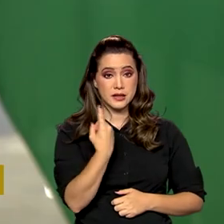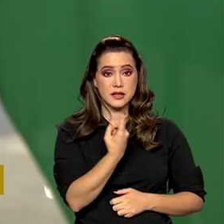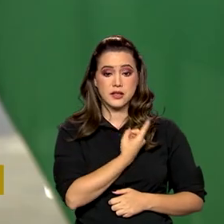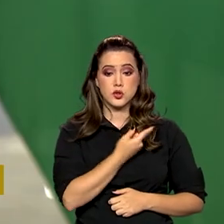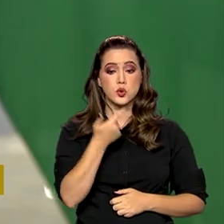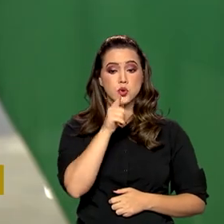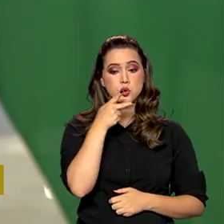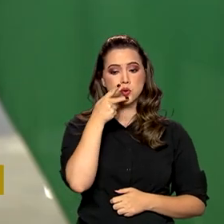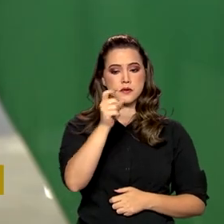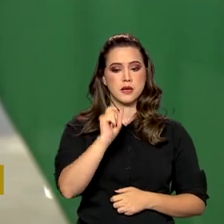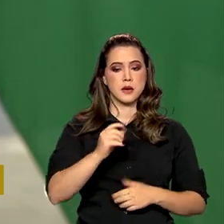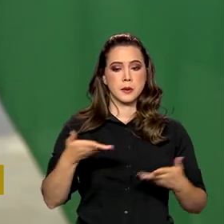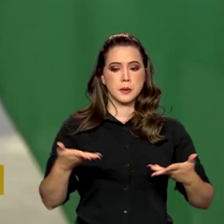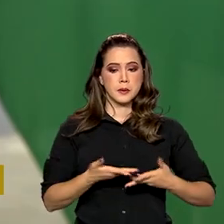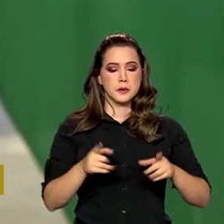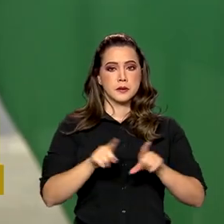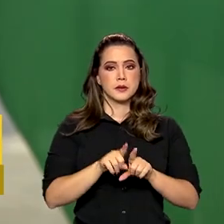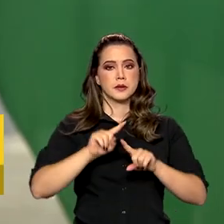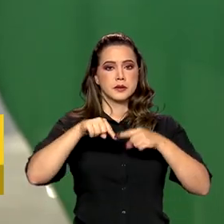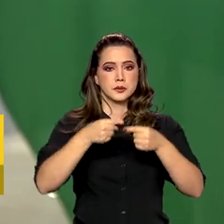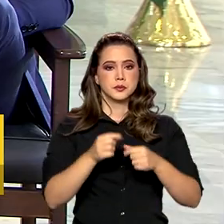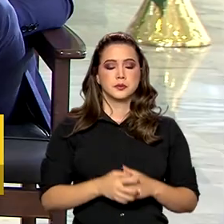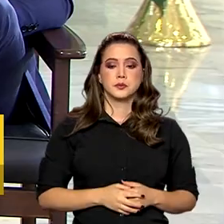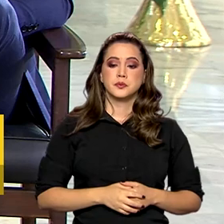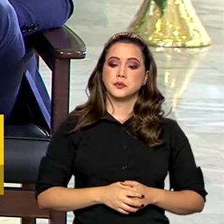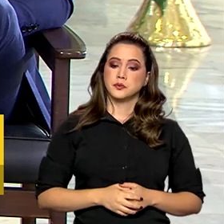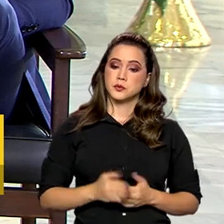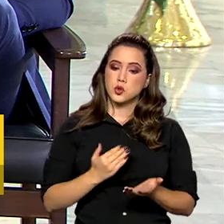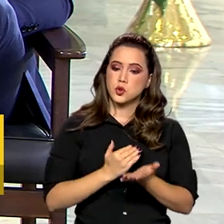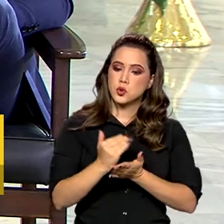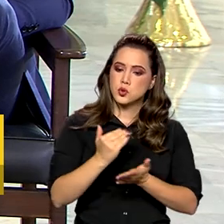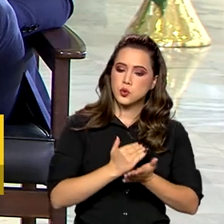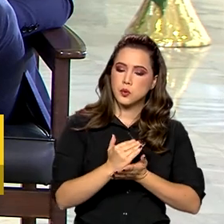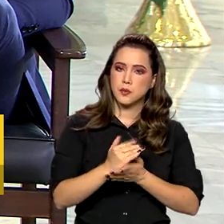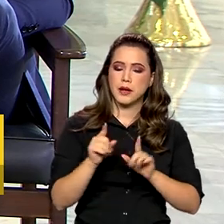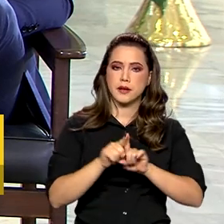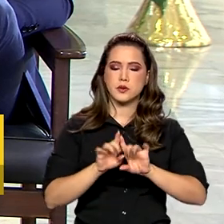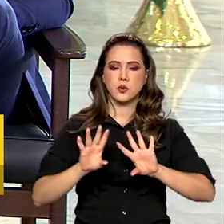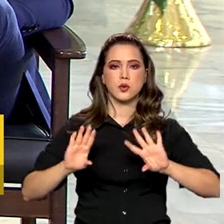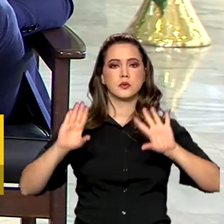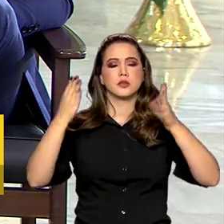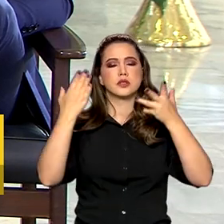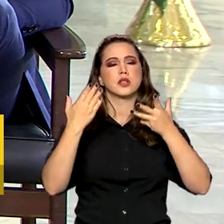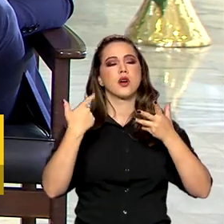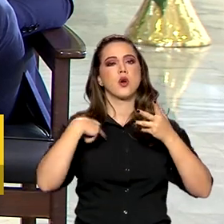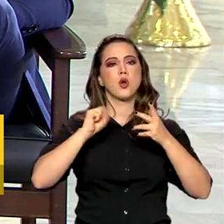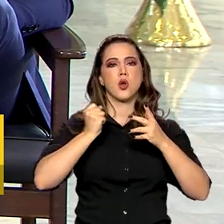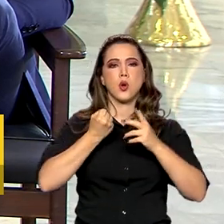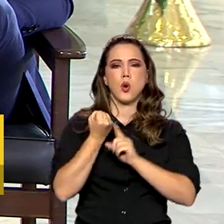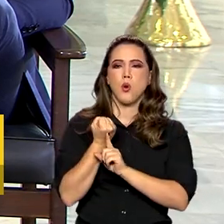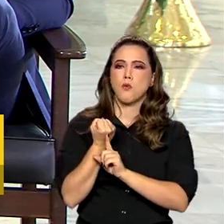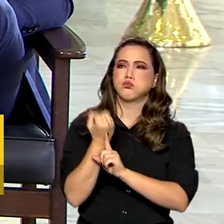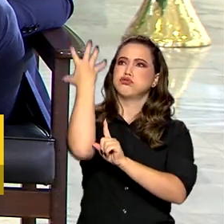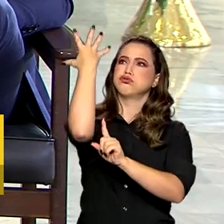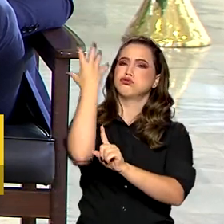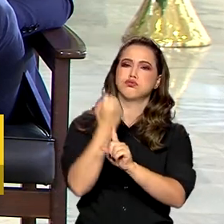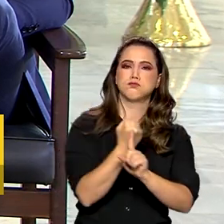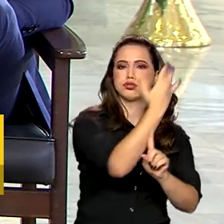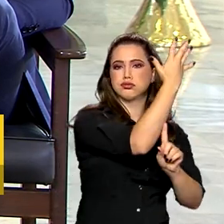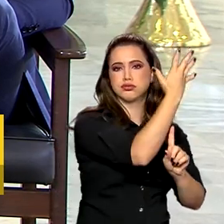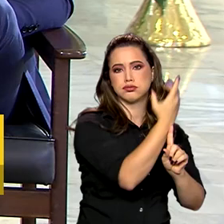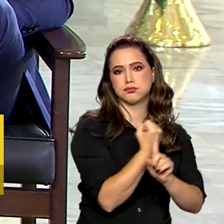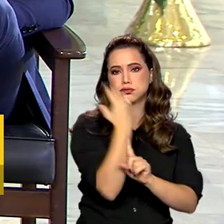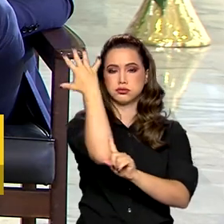se falar também daqui a pouquinho. Bom, a gente começa falando da queima de fogos que aconteceu à meia-noite para celebrar